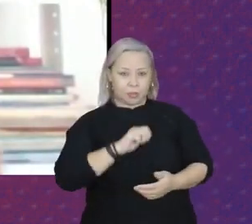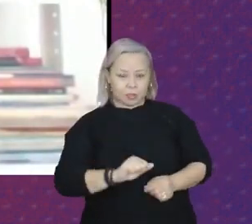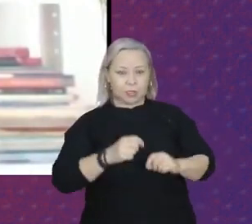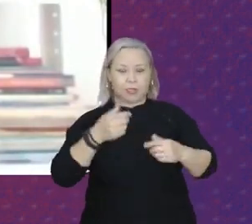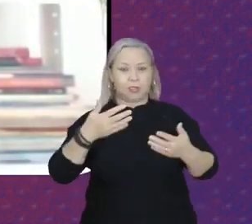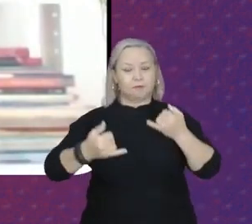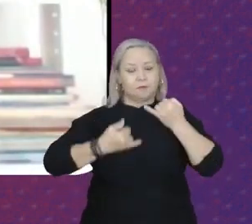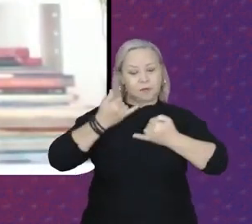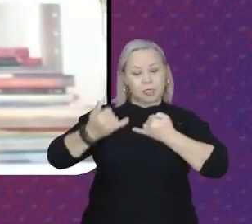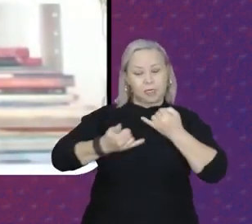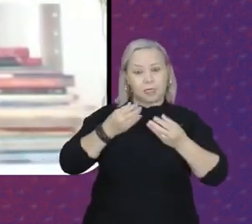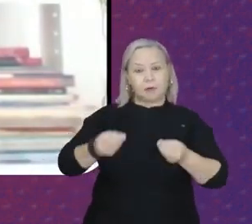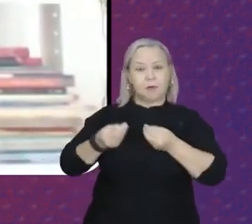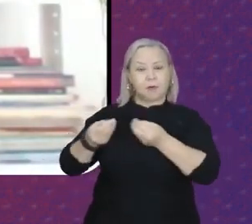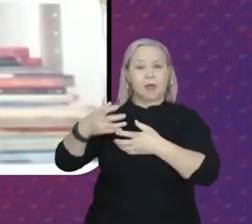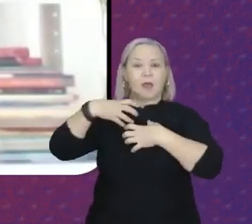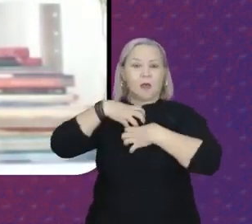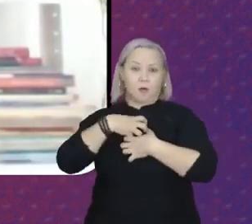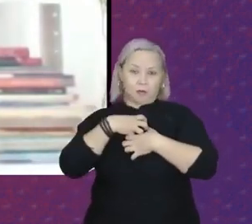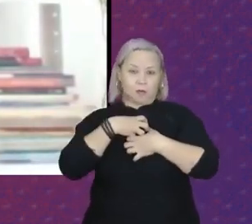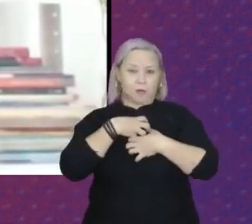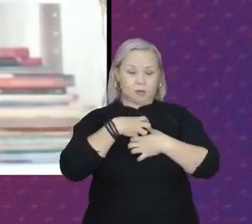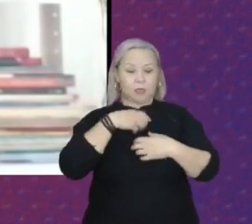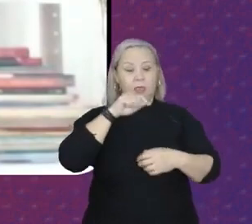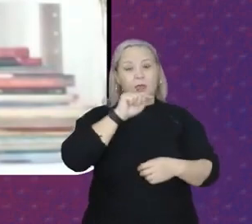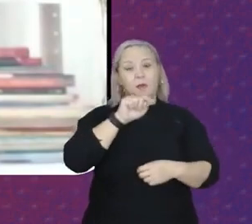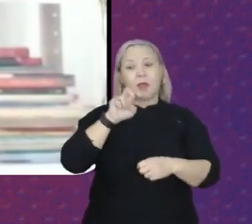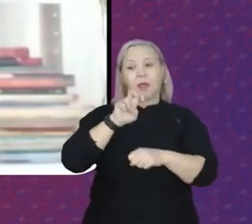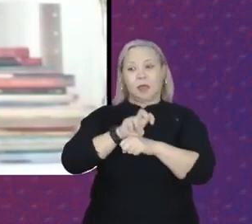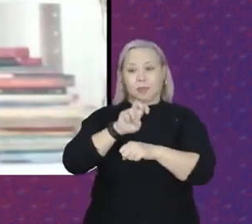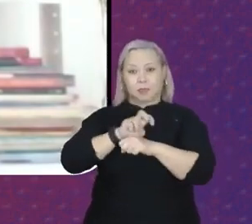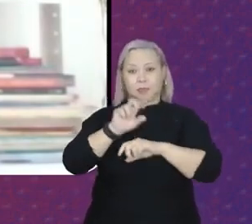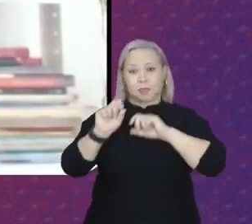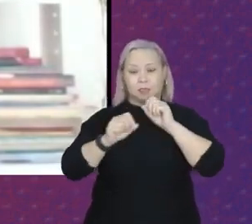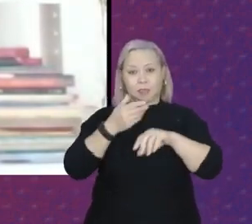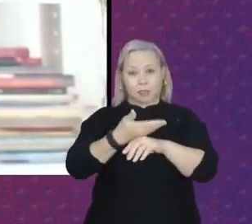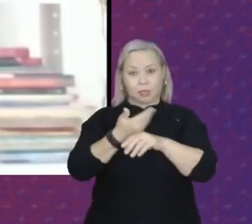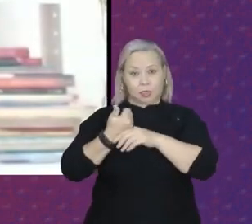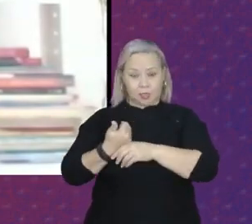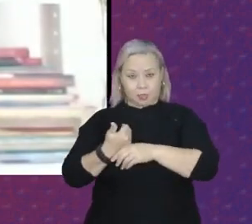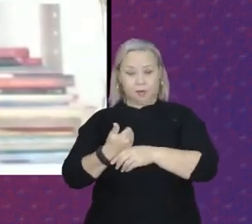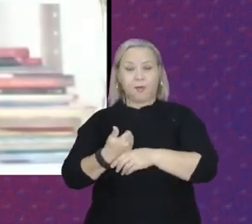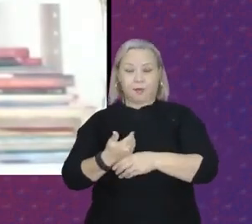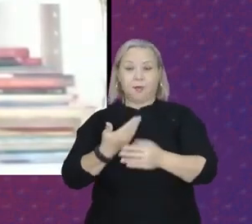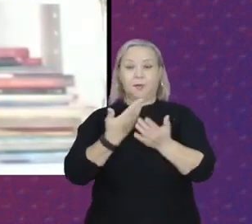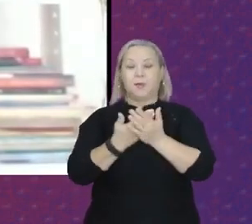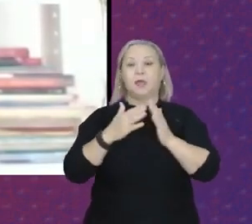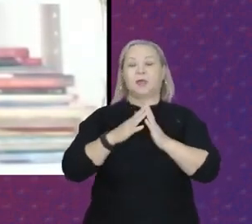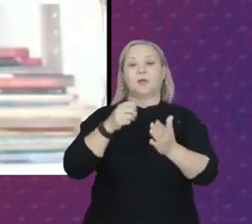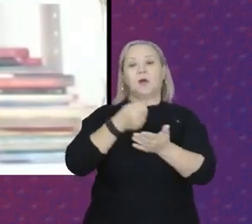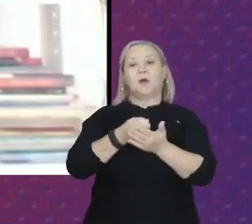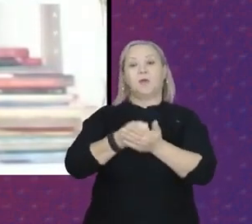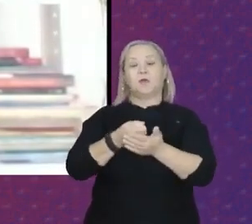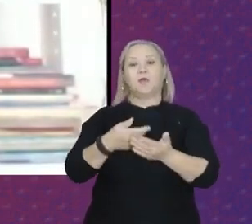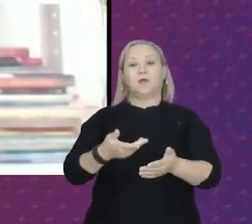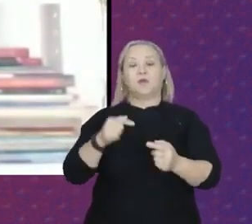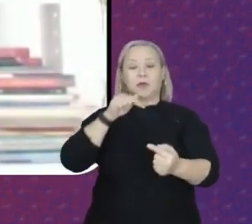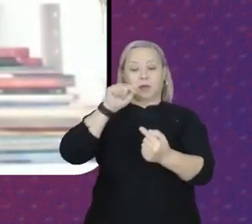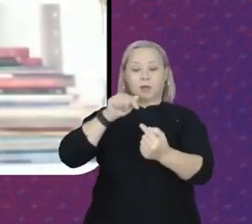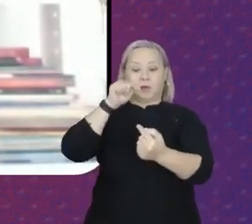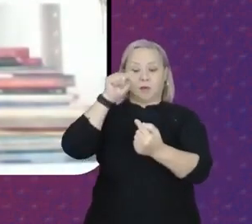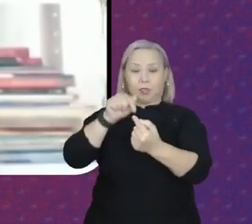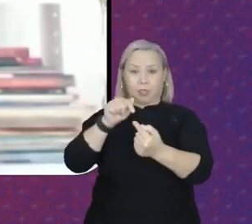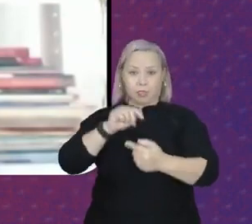para dar condições para que essas creches e pré-escolas cumpram a sua finalidade educativa com